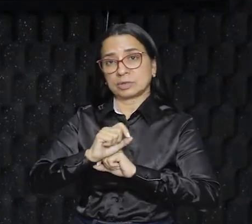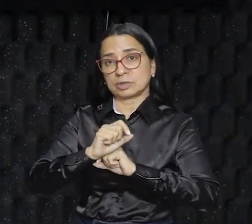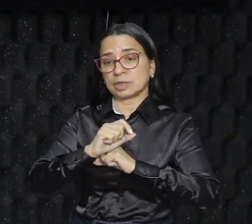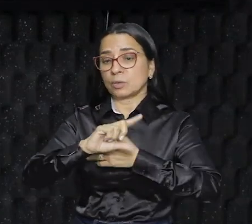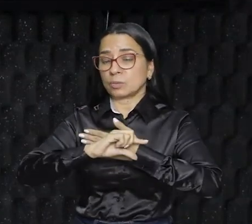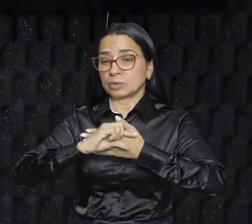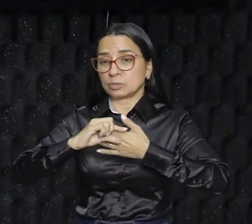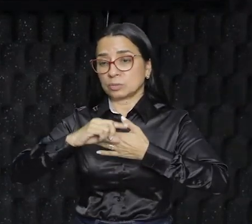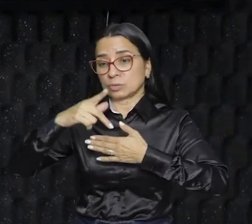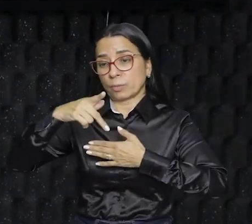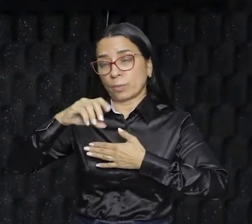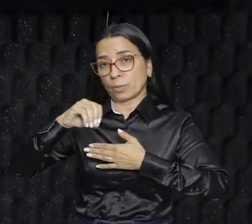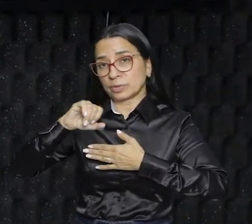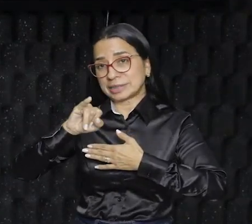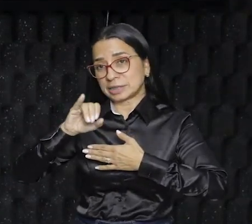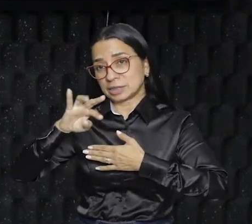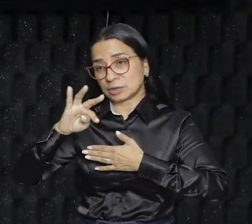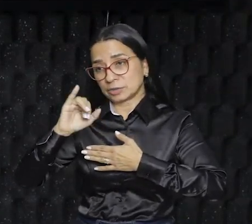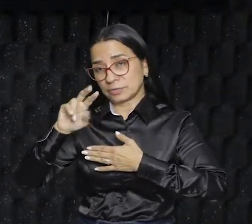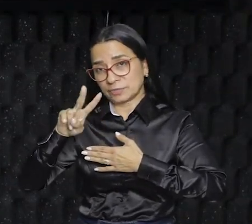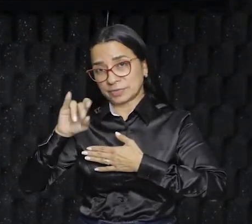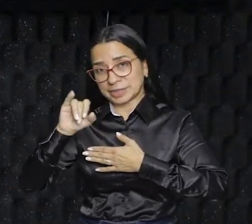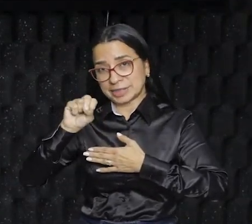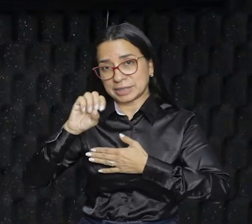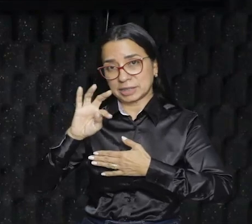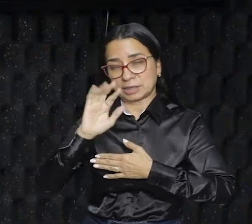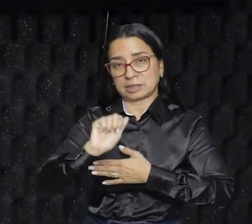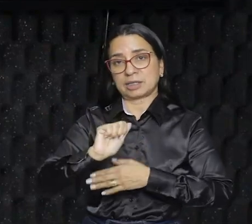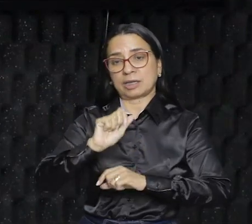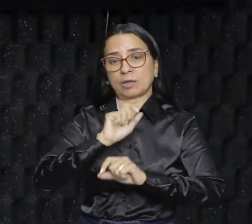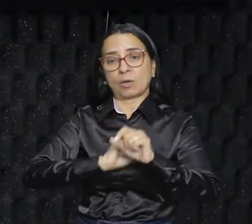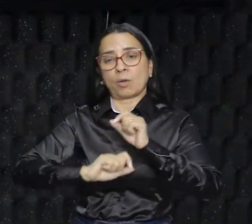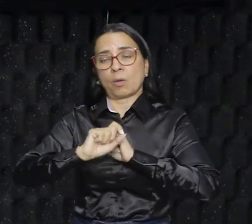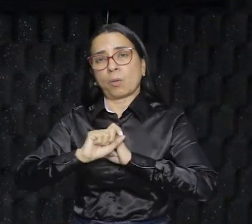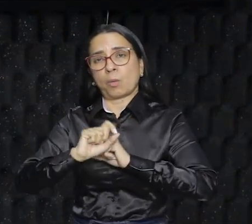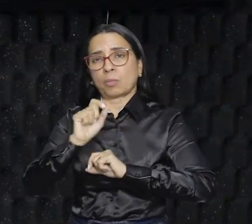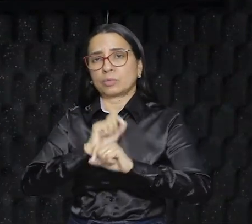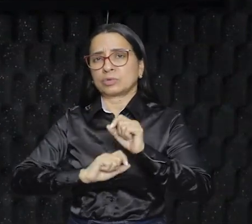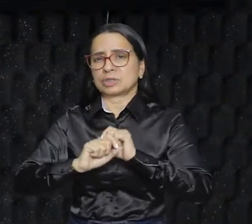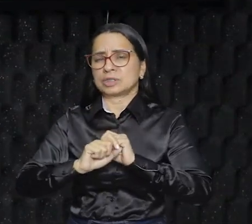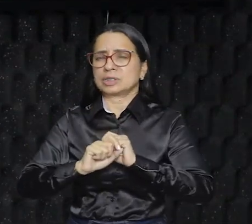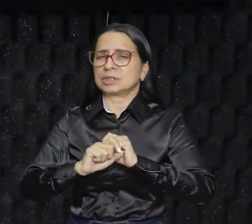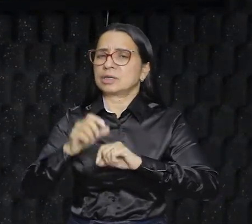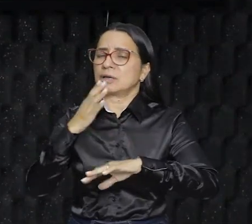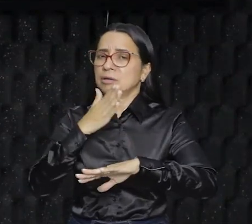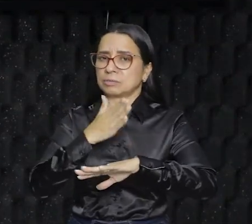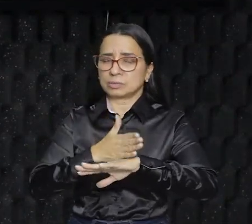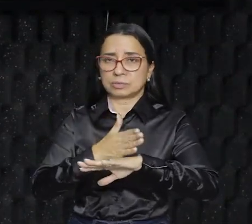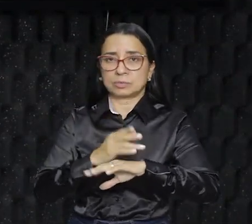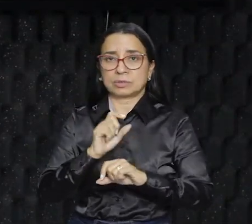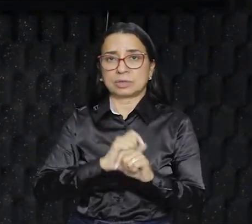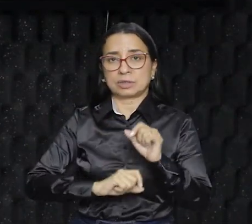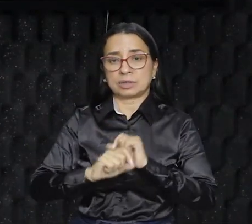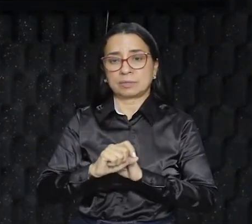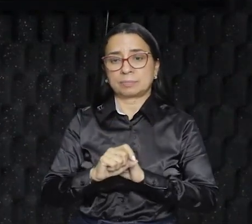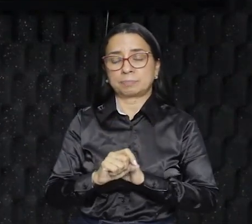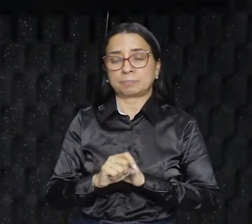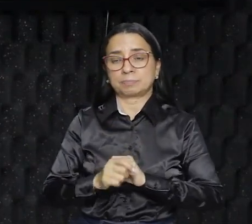idade moderna ou os tempos modernos, aqui do século XV ao início do século